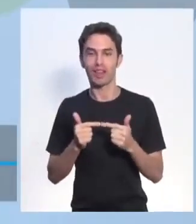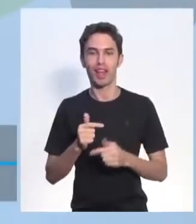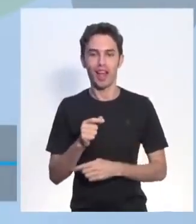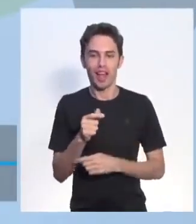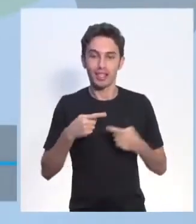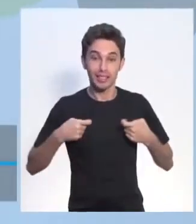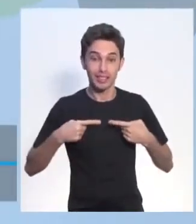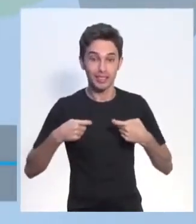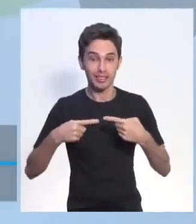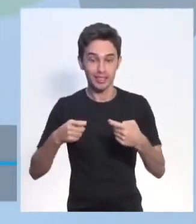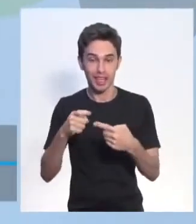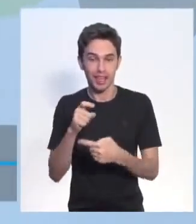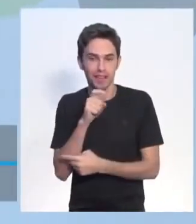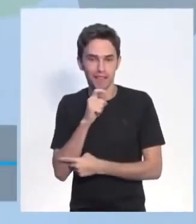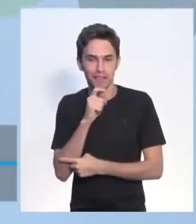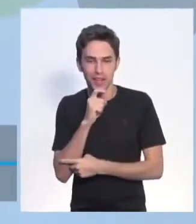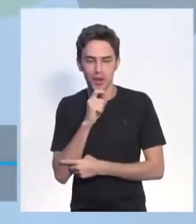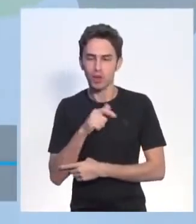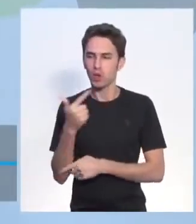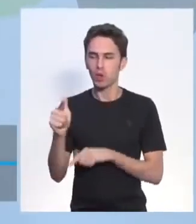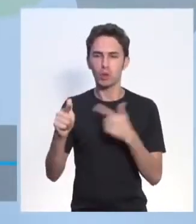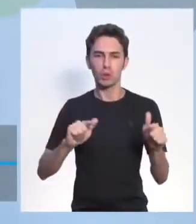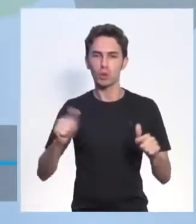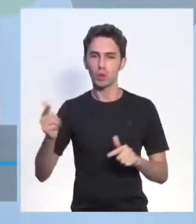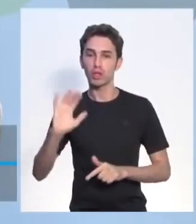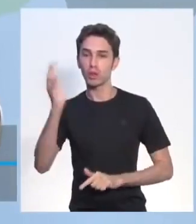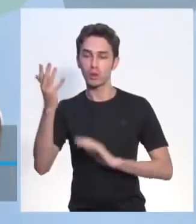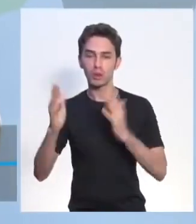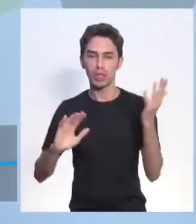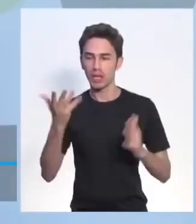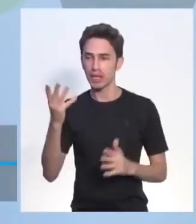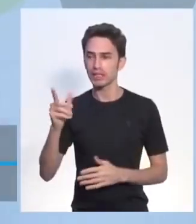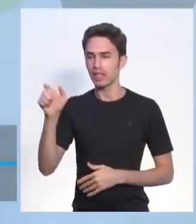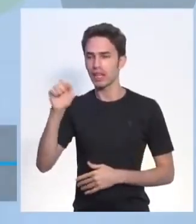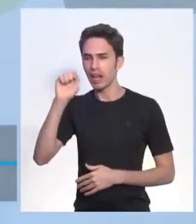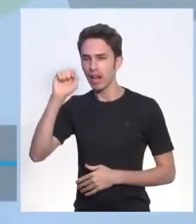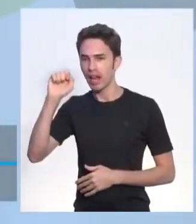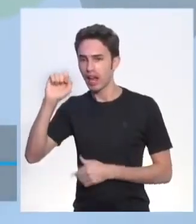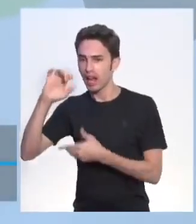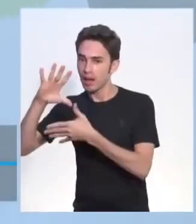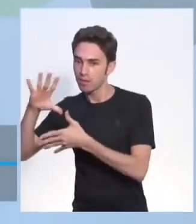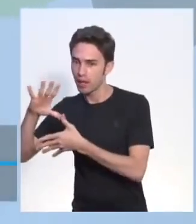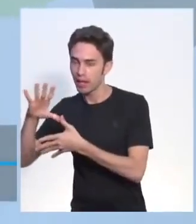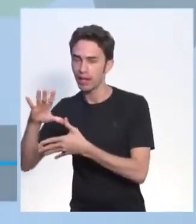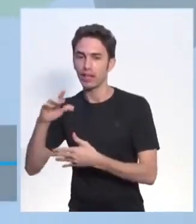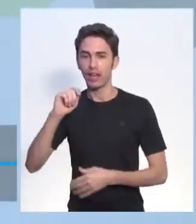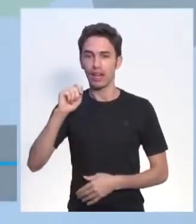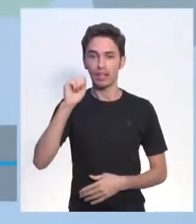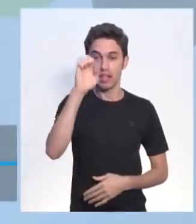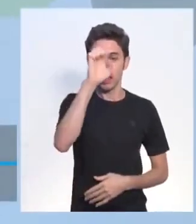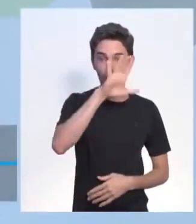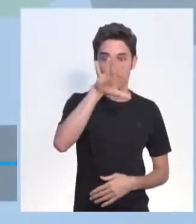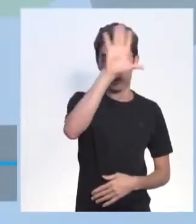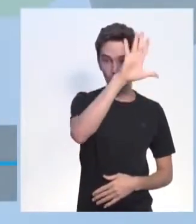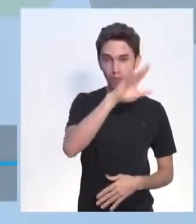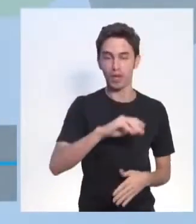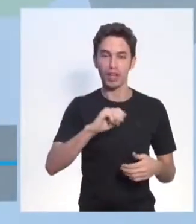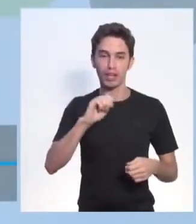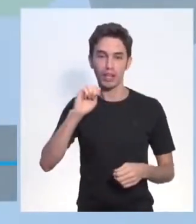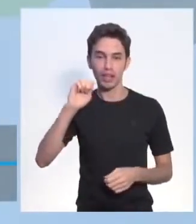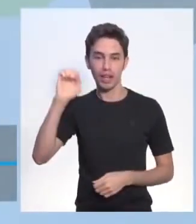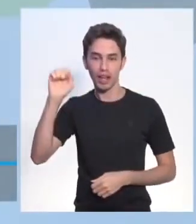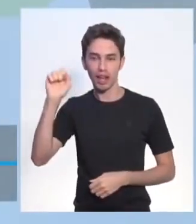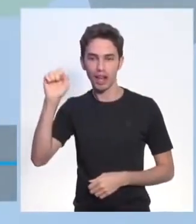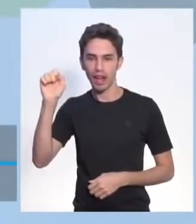Fria, seus desdobramentos aí na América, na Ásia e na Europa, ok?